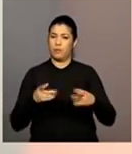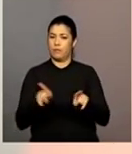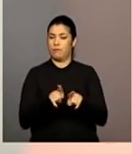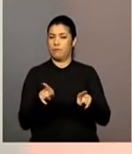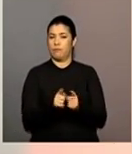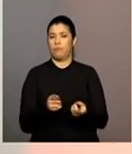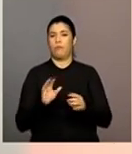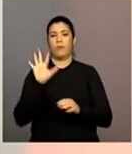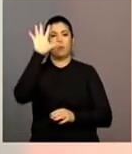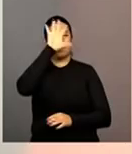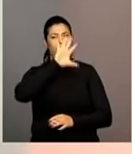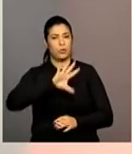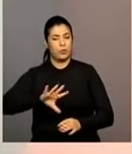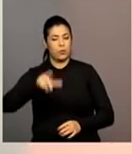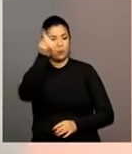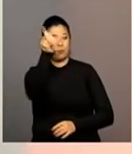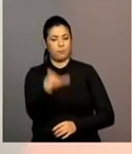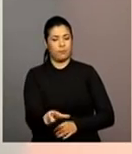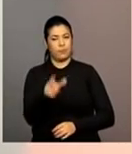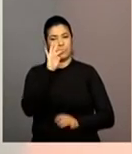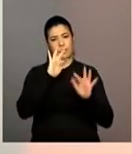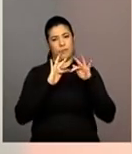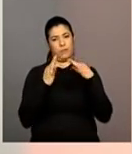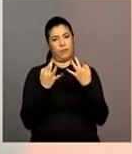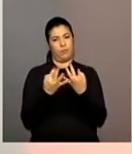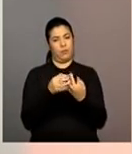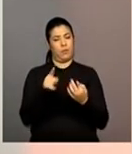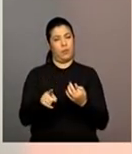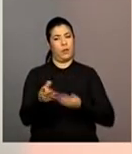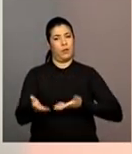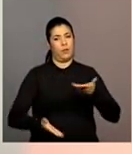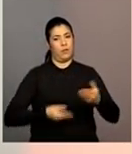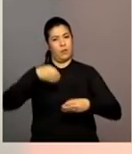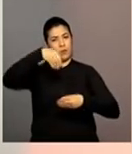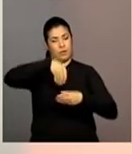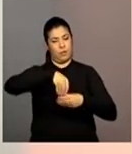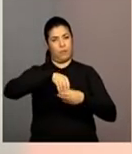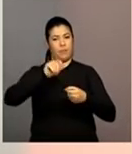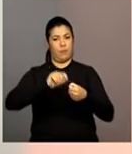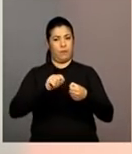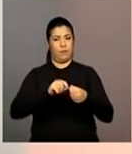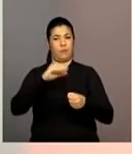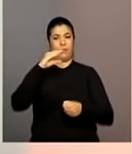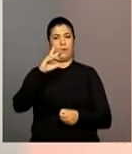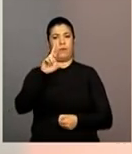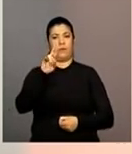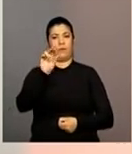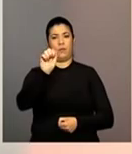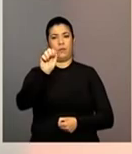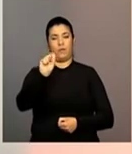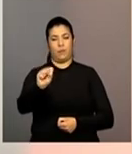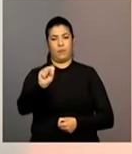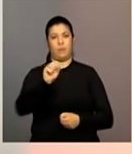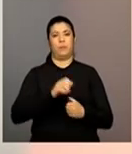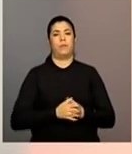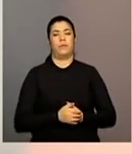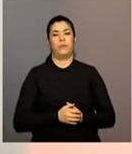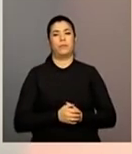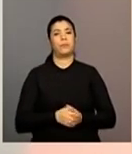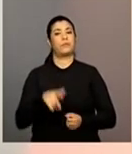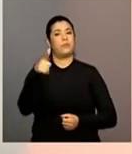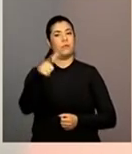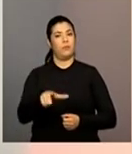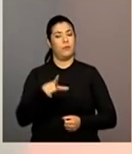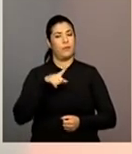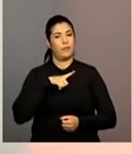integral às famílias que são é o serviço desenvolvido nos crass o centro de referência da Assistência Social e logo a